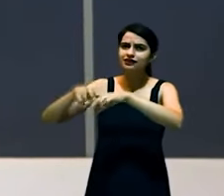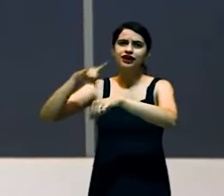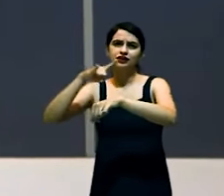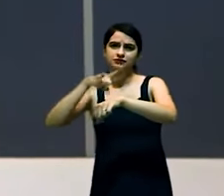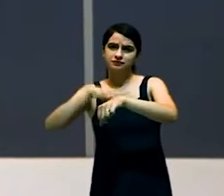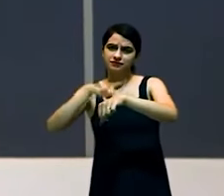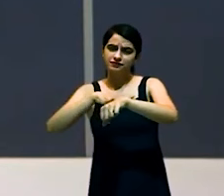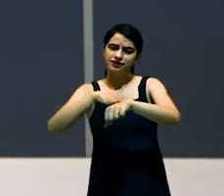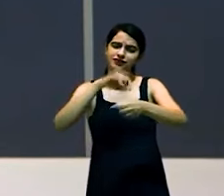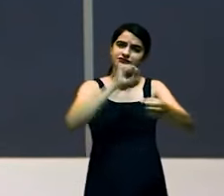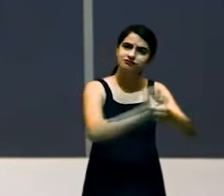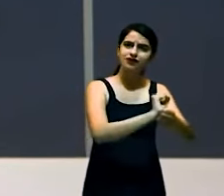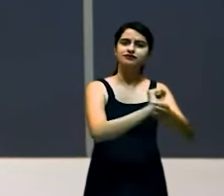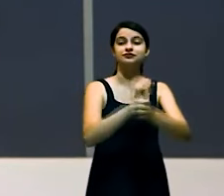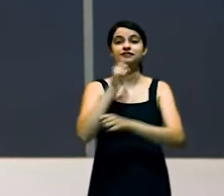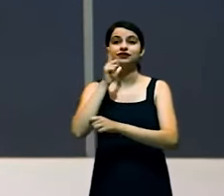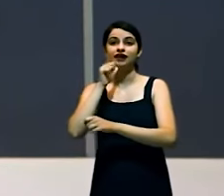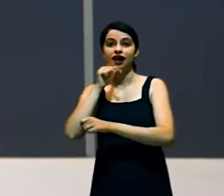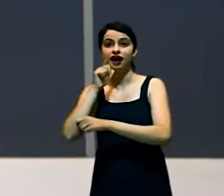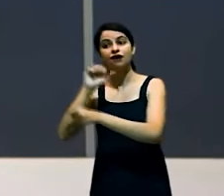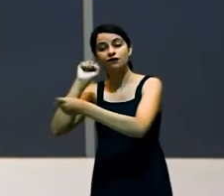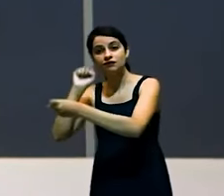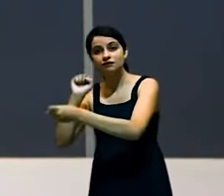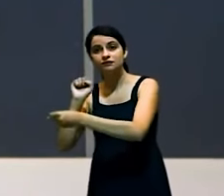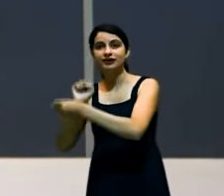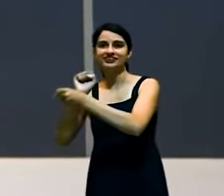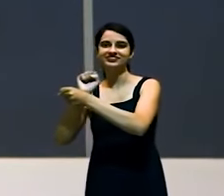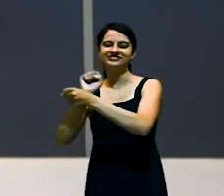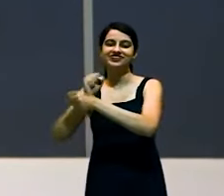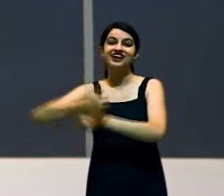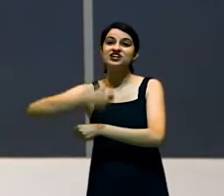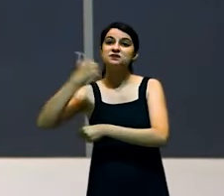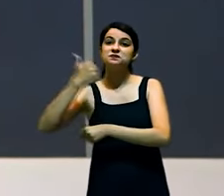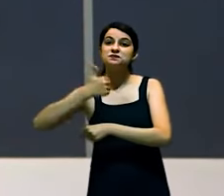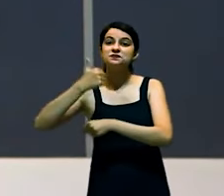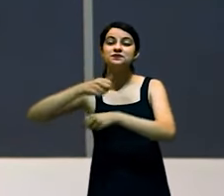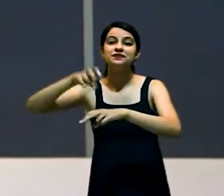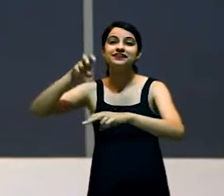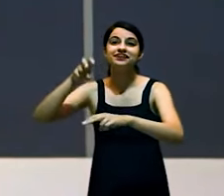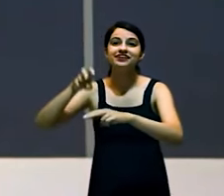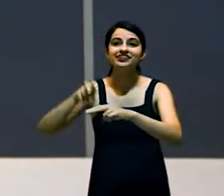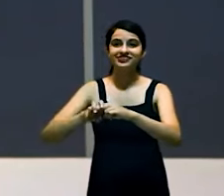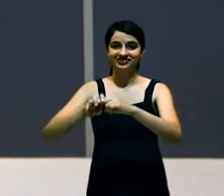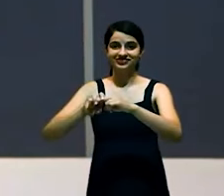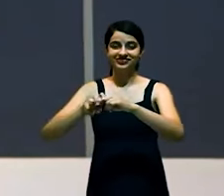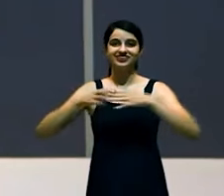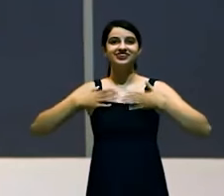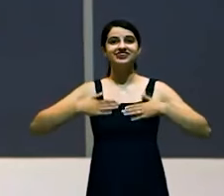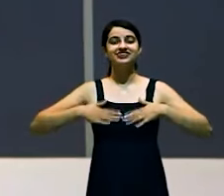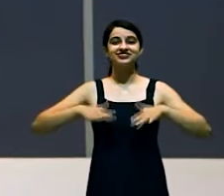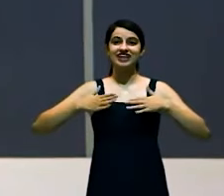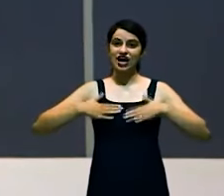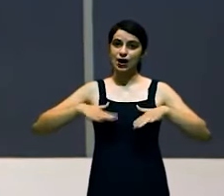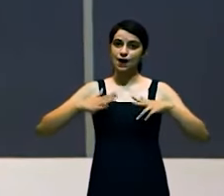tomar água. Dá para segurar. Meu convite a você é se sentar. E ainda falar para o